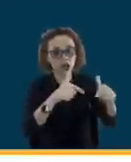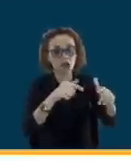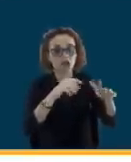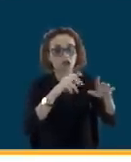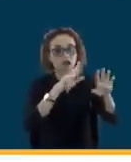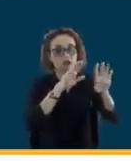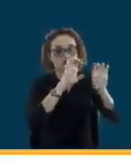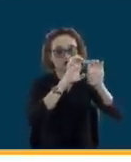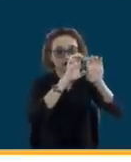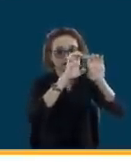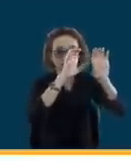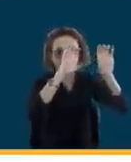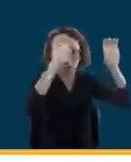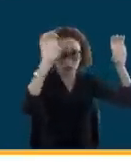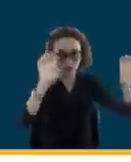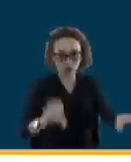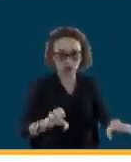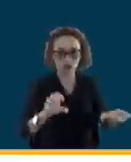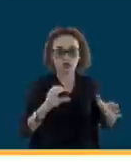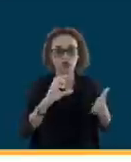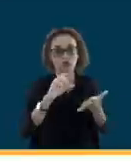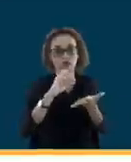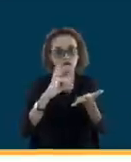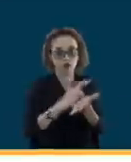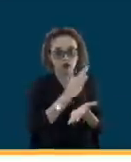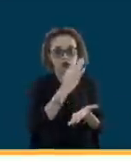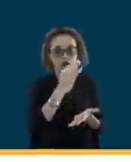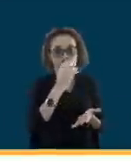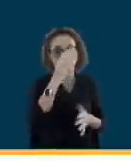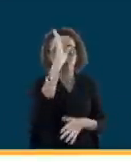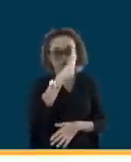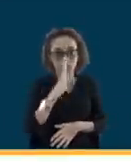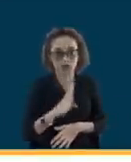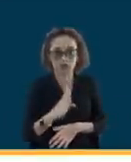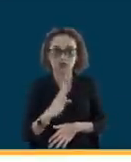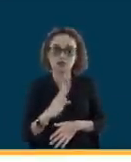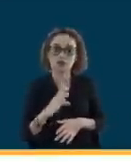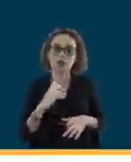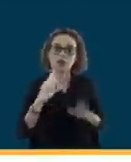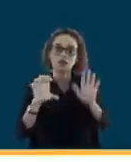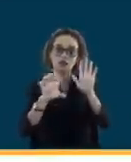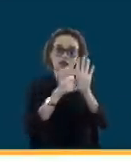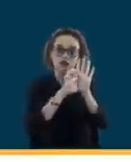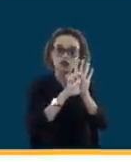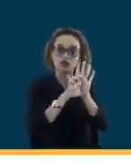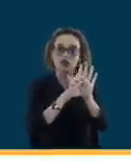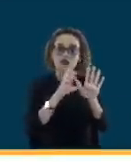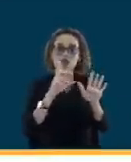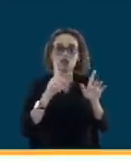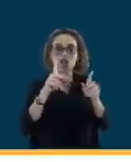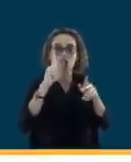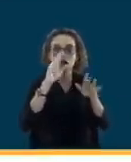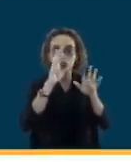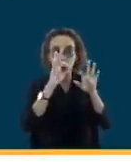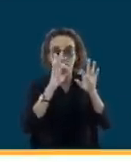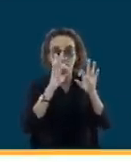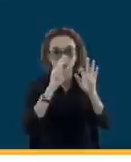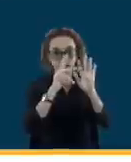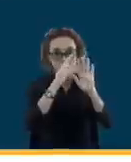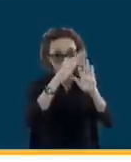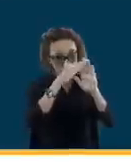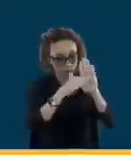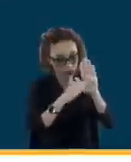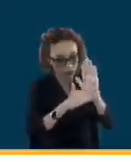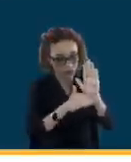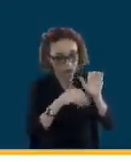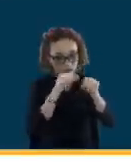utilizadas nos cadastros de cultura no Brasil. Vamos tratar das políticas dos editais, dos prêmios, dos programas de fomento. Enfim,